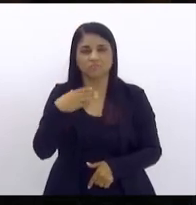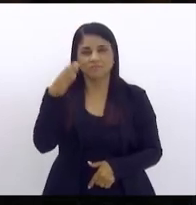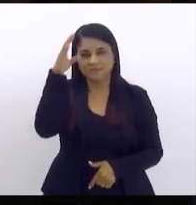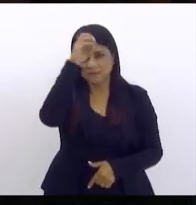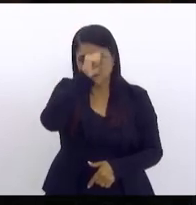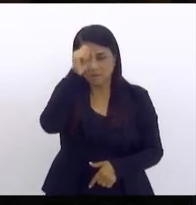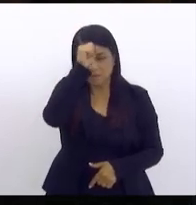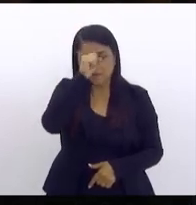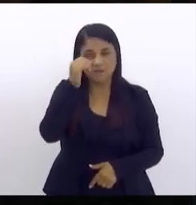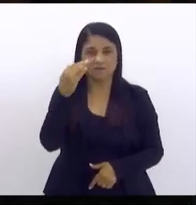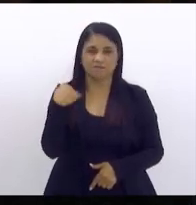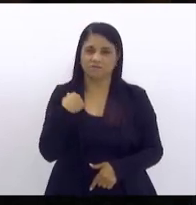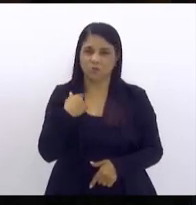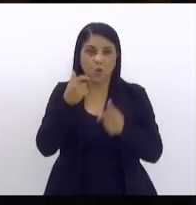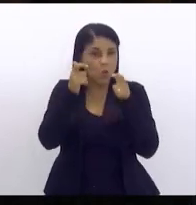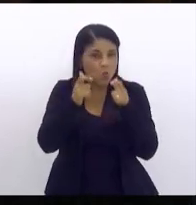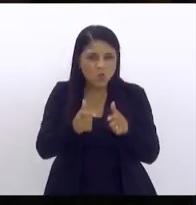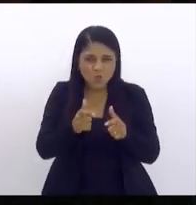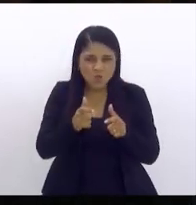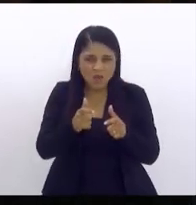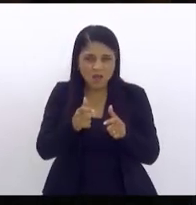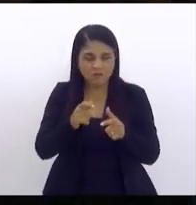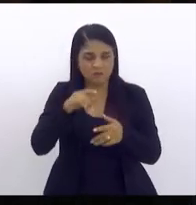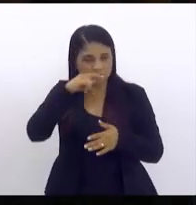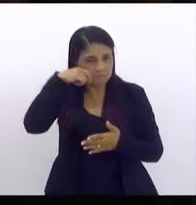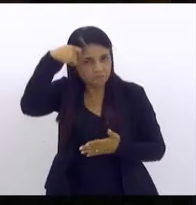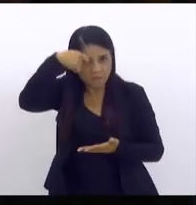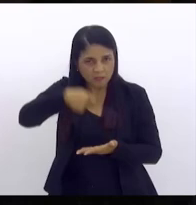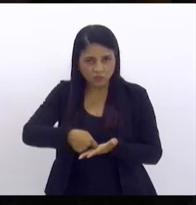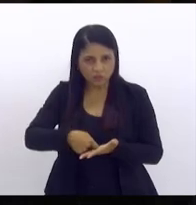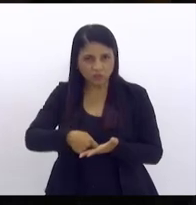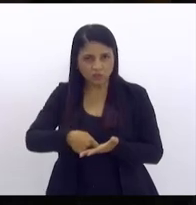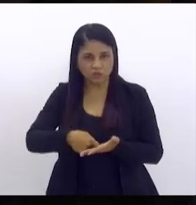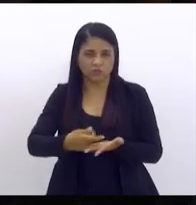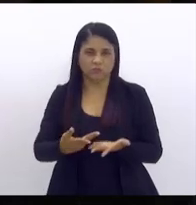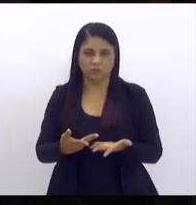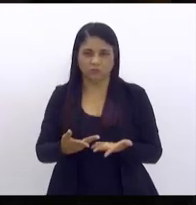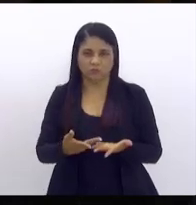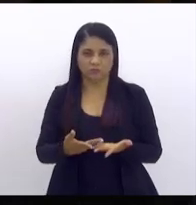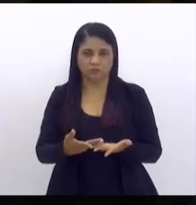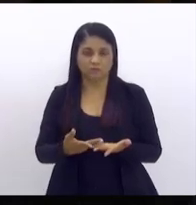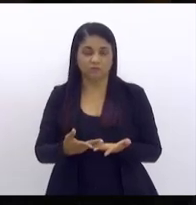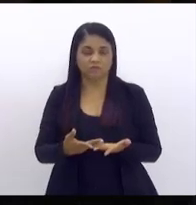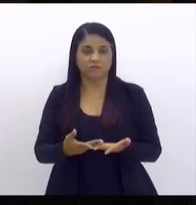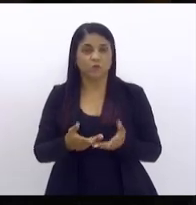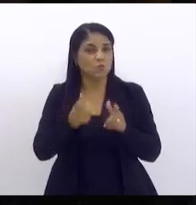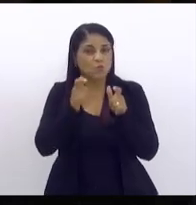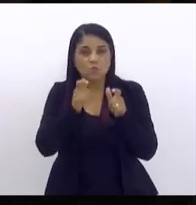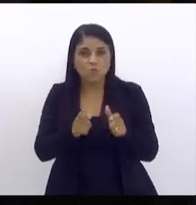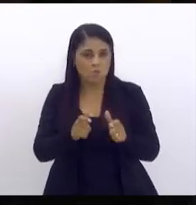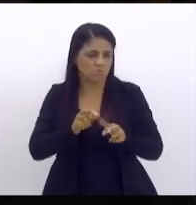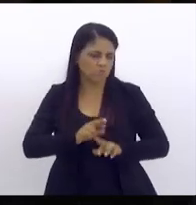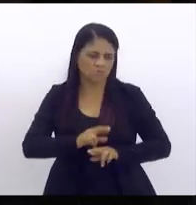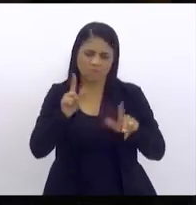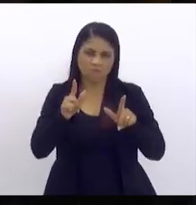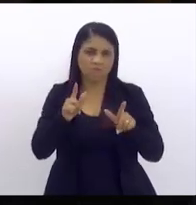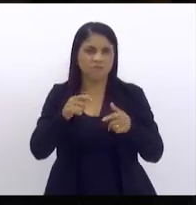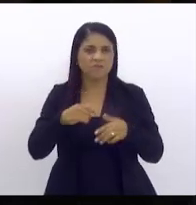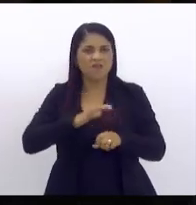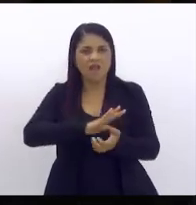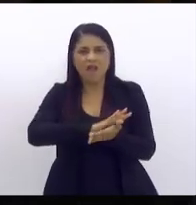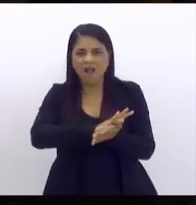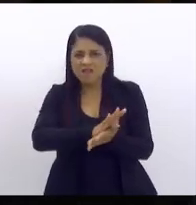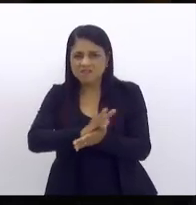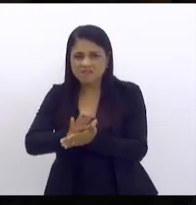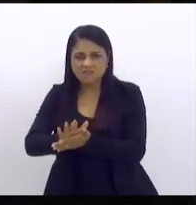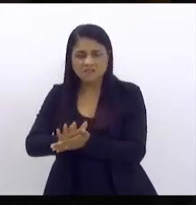Não é lugar de práticas machistas misóginas. Não é lugar para que o racismo,